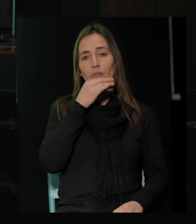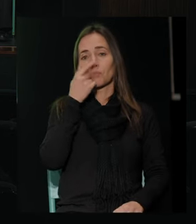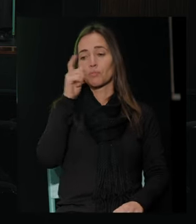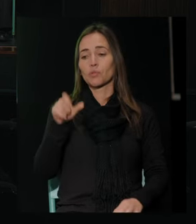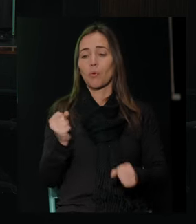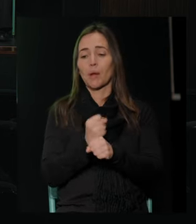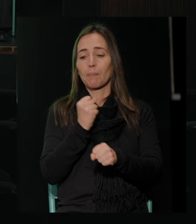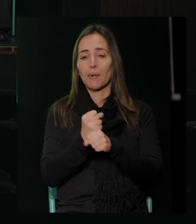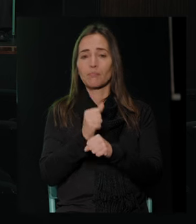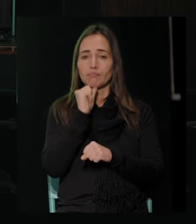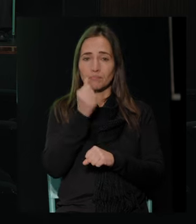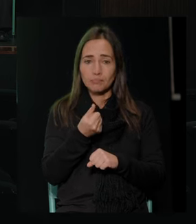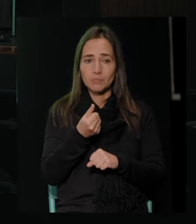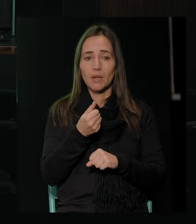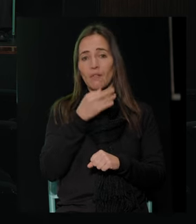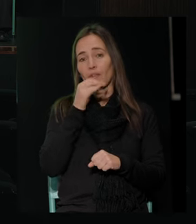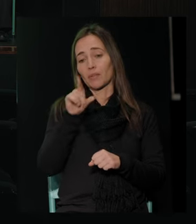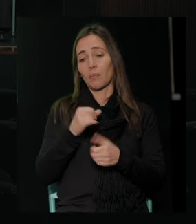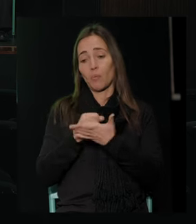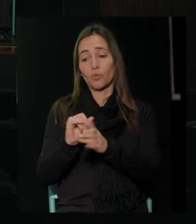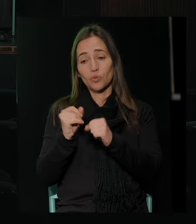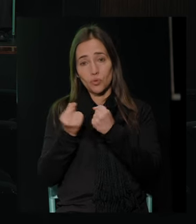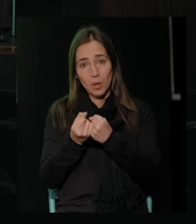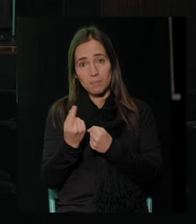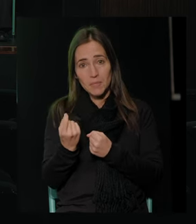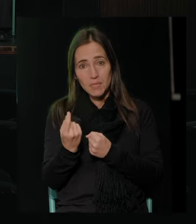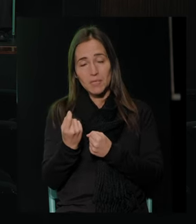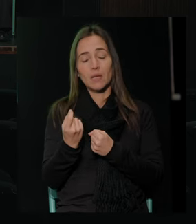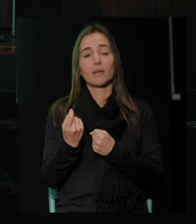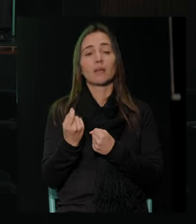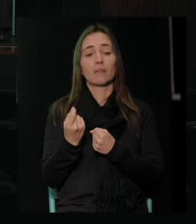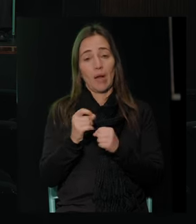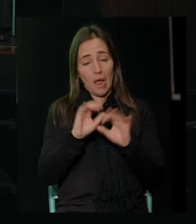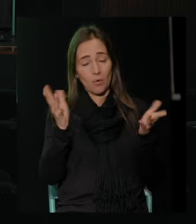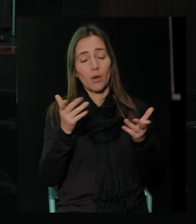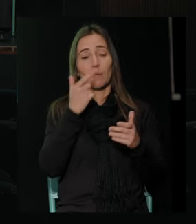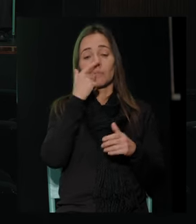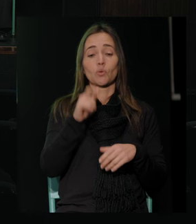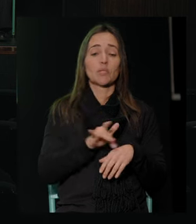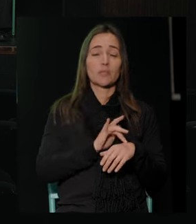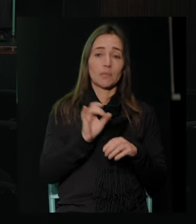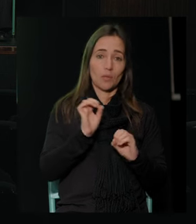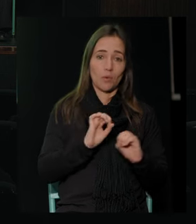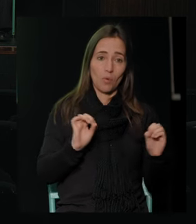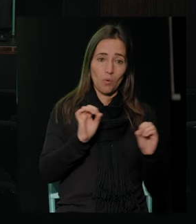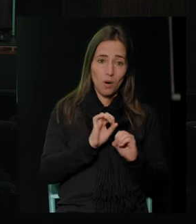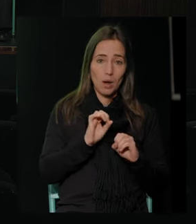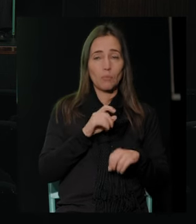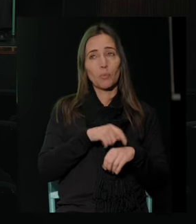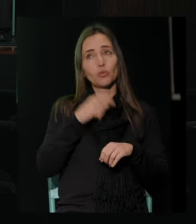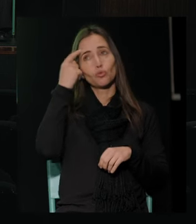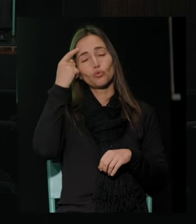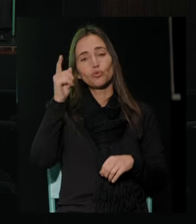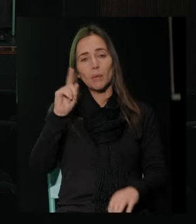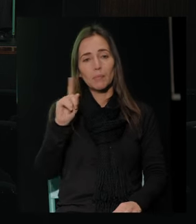perdeu um emprego, também estamos a falar de massa social, ou seja, claro. O que acontece? Esta pessoa não está sensibilizada, não está naquele momento a